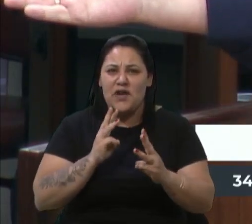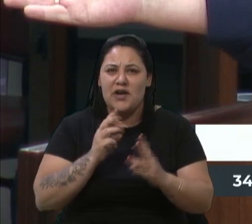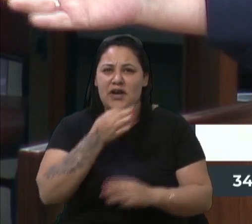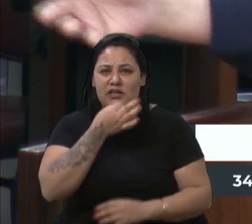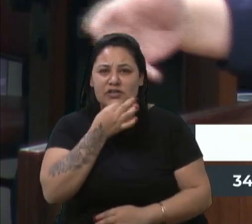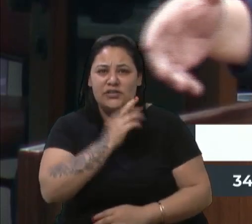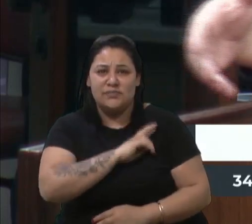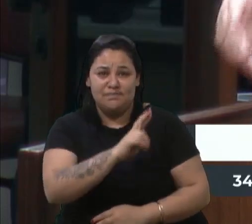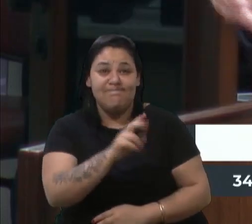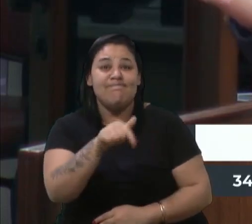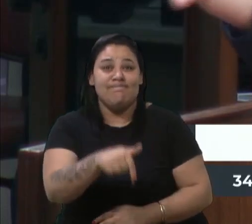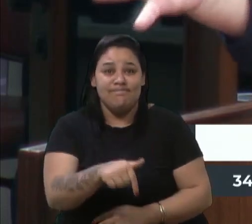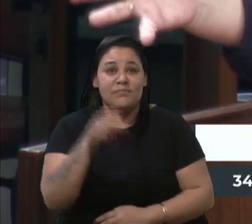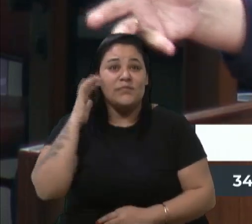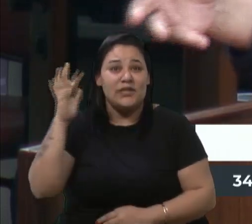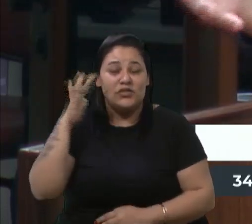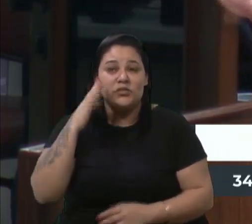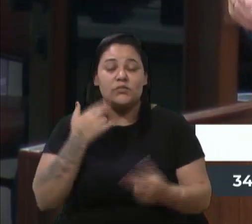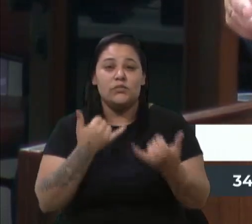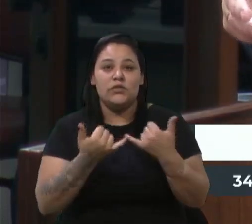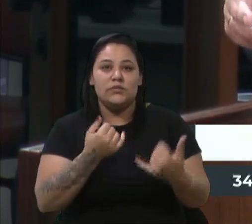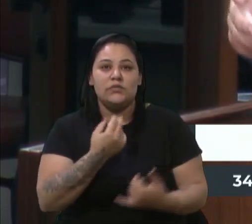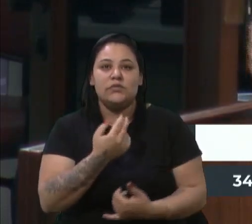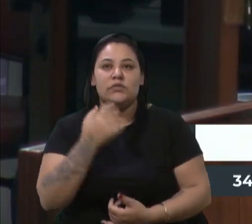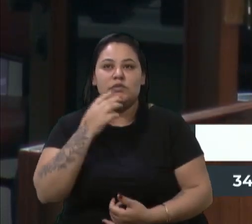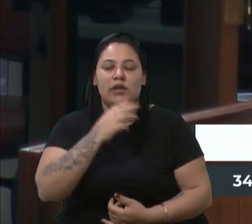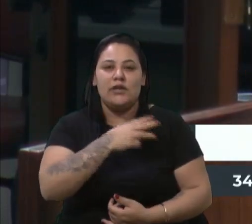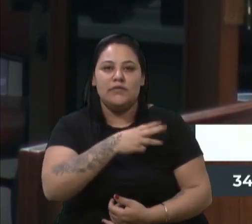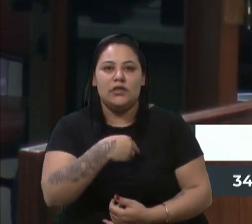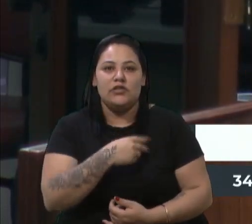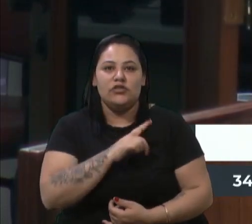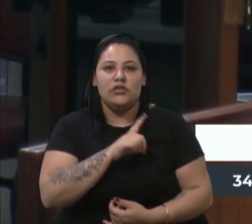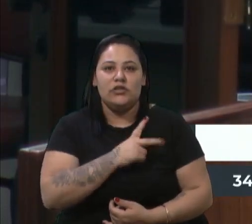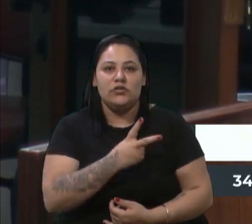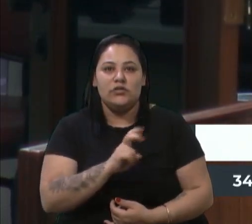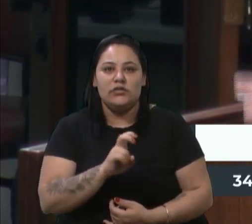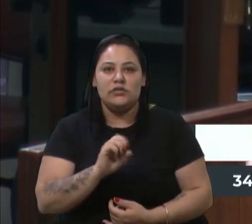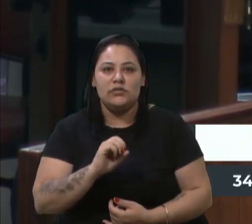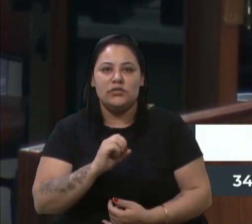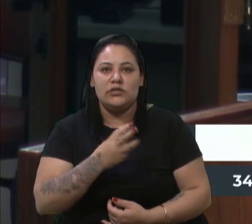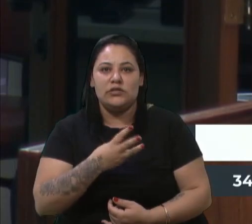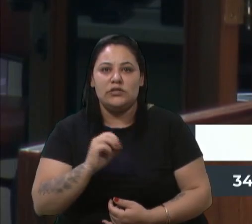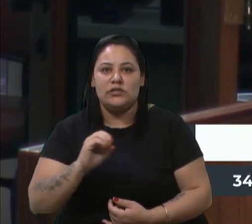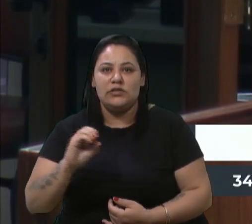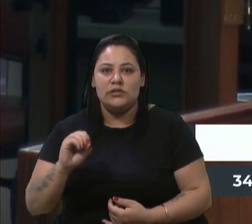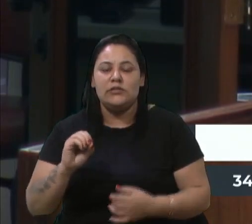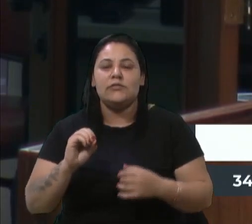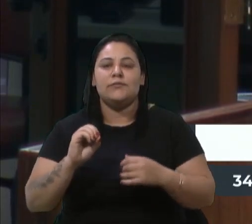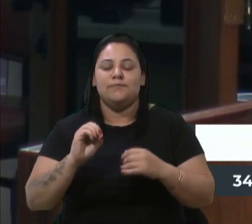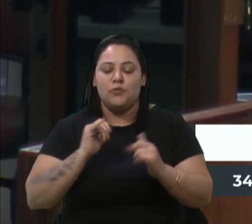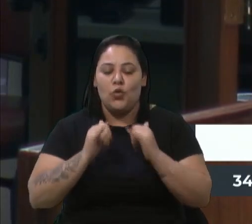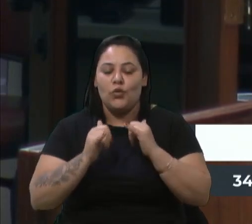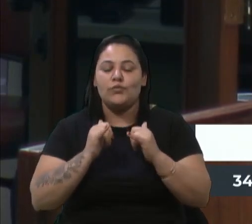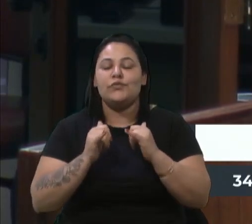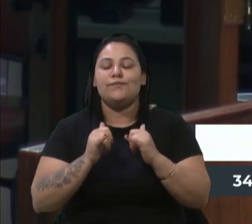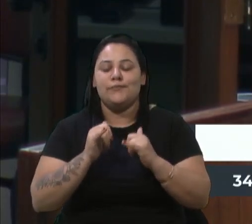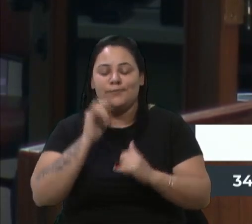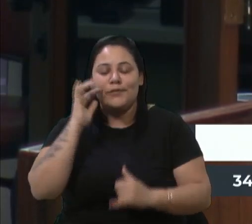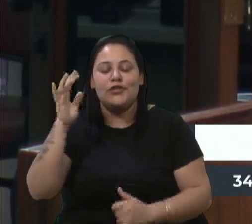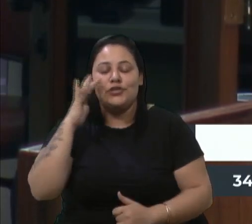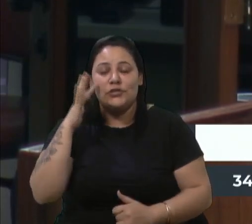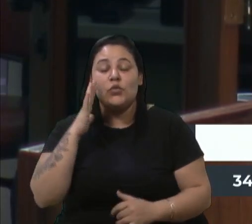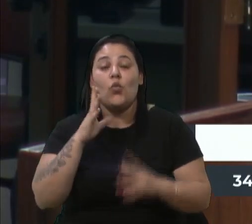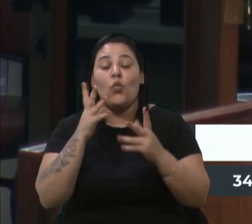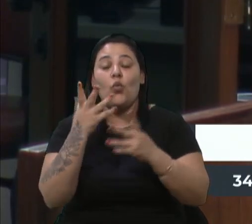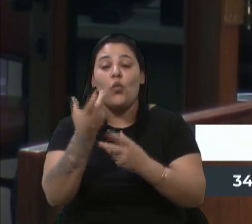por exemplo, tem 250 a 300 ônibus. Então, vocês imaginam o que a gente transporta para o nosso município de Caxias do